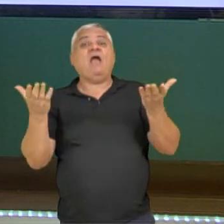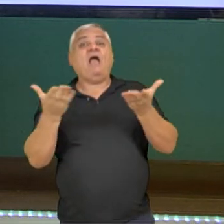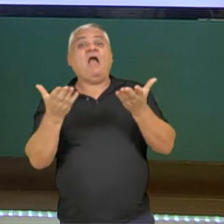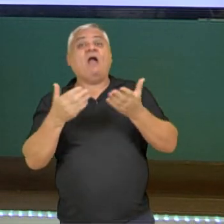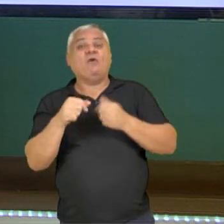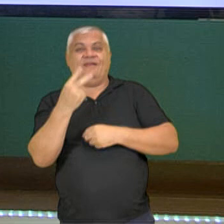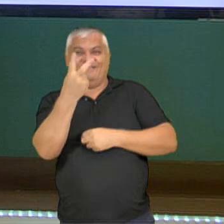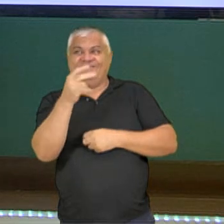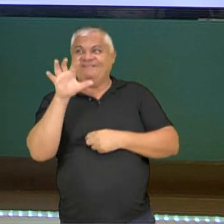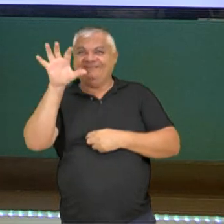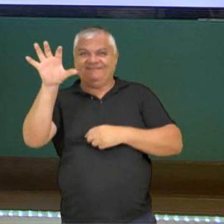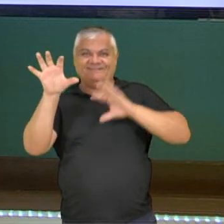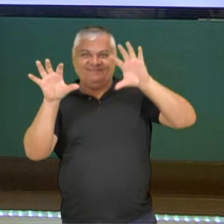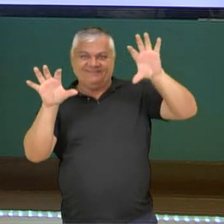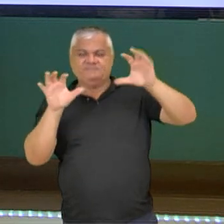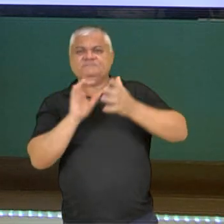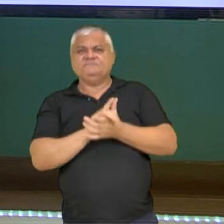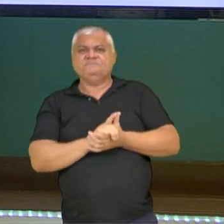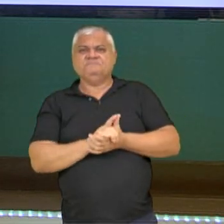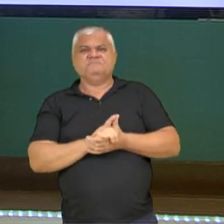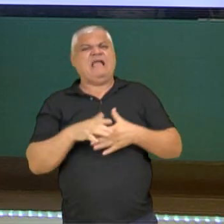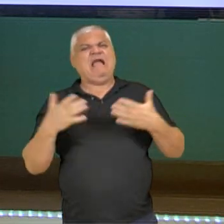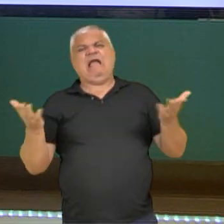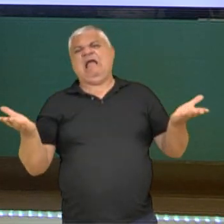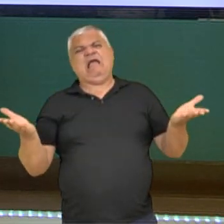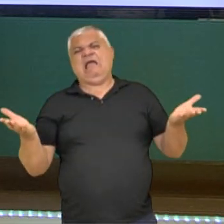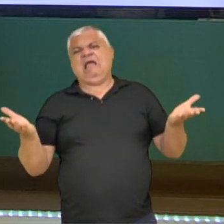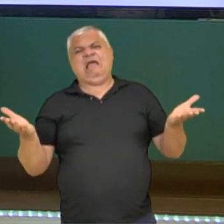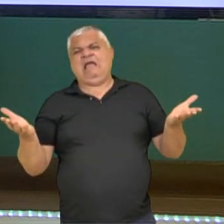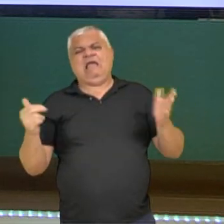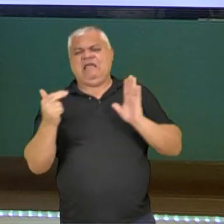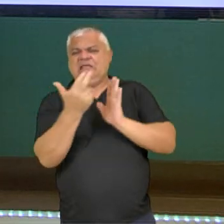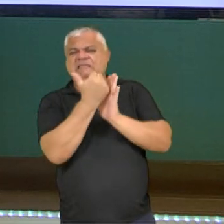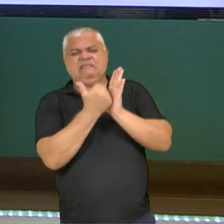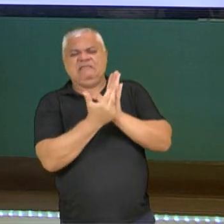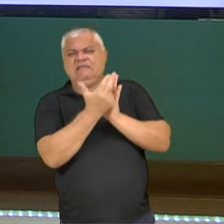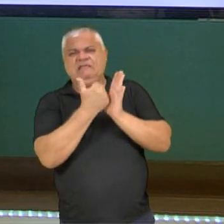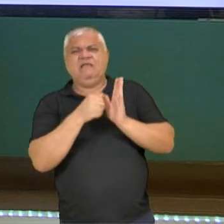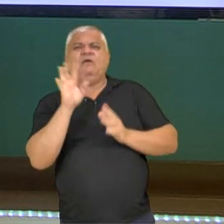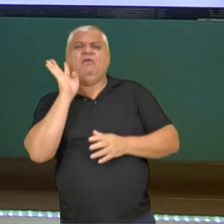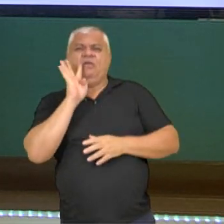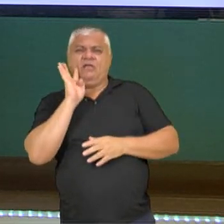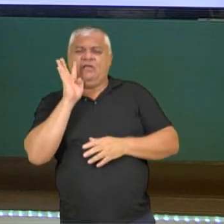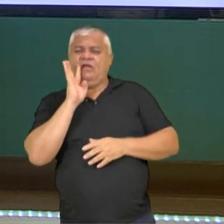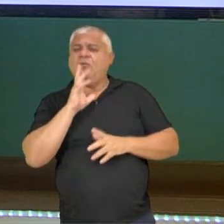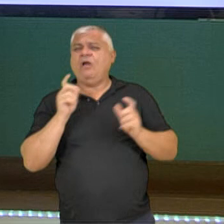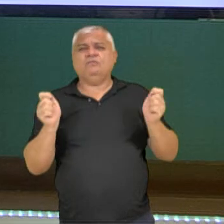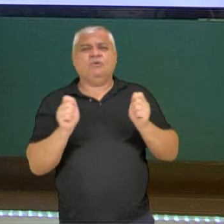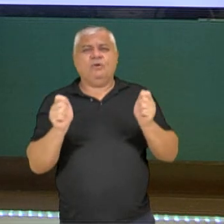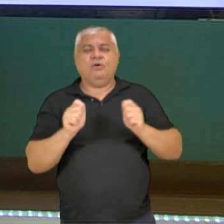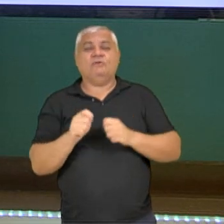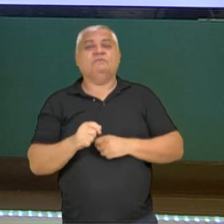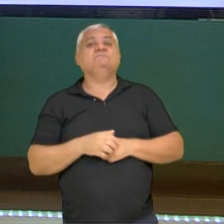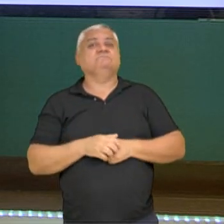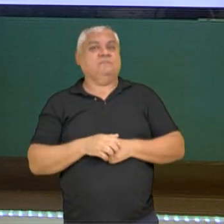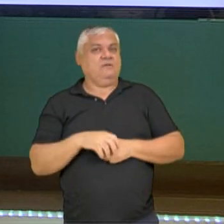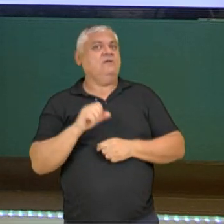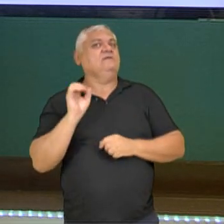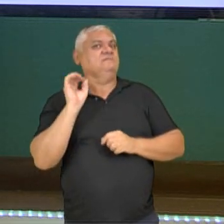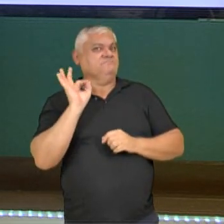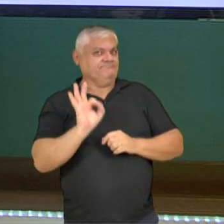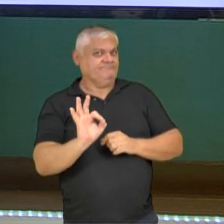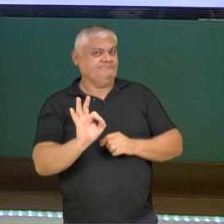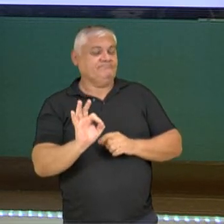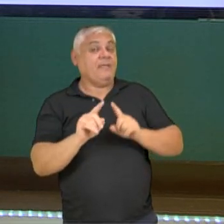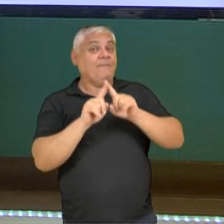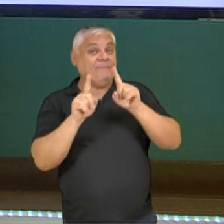duas aqui, você pode dizer, professor, o que é isso, professor? Fazer um desenho desse é bacana, eu adoro desenhar. Sim,